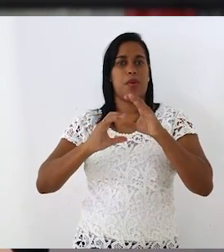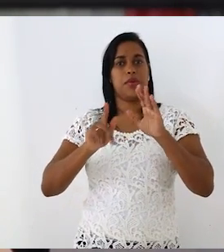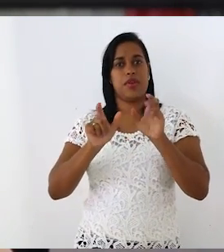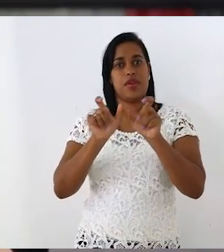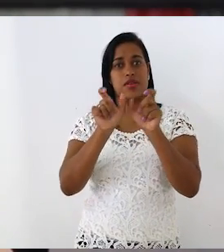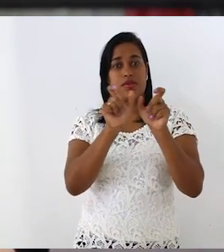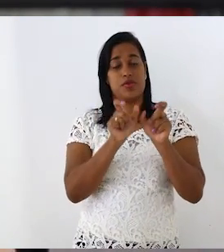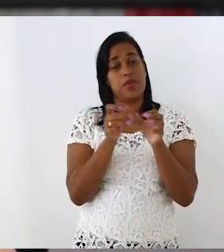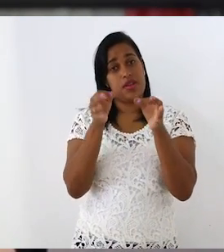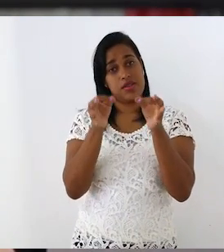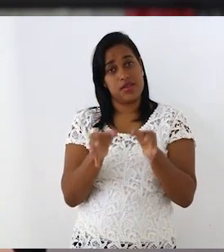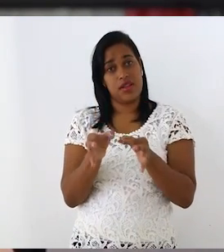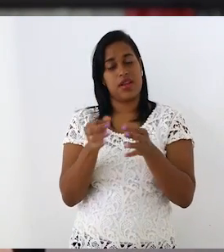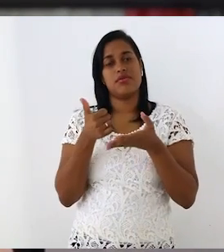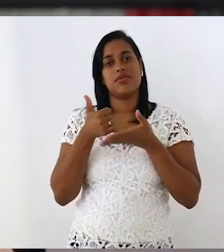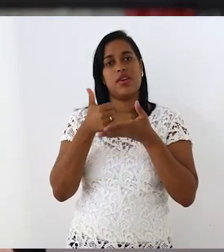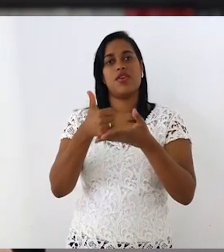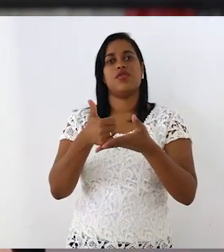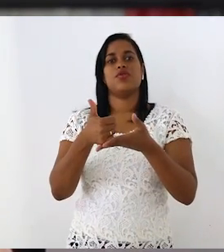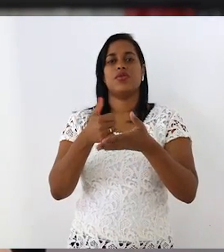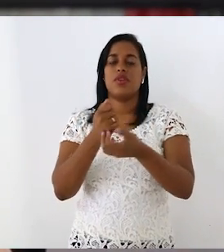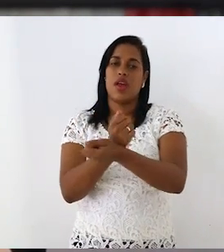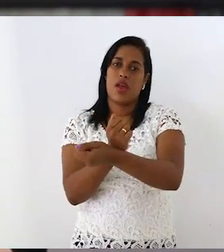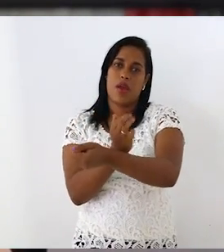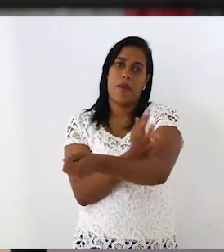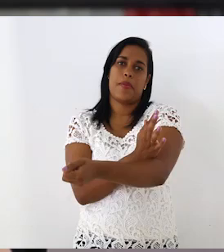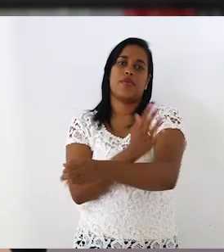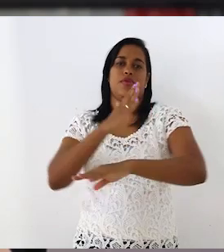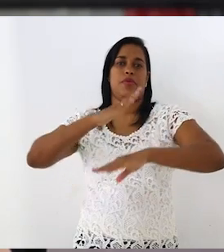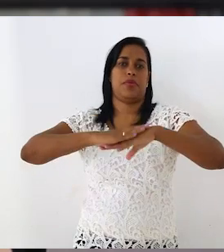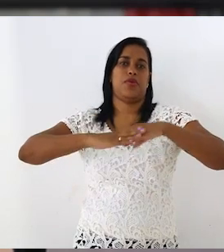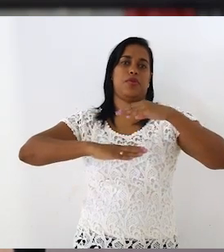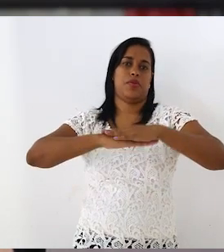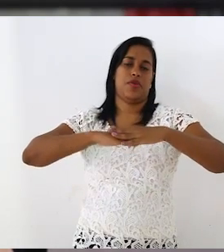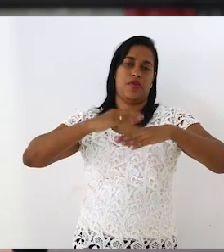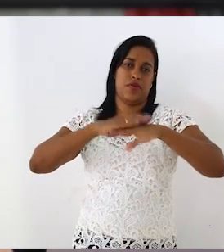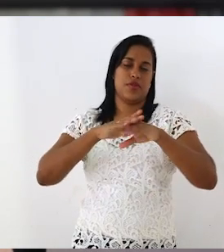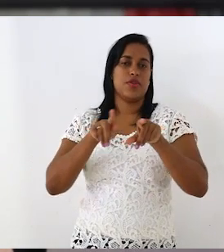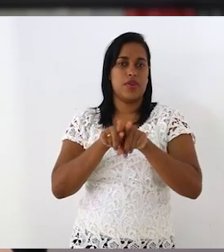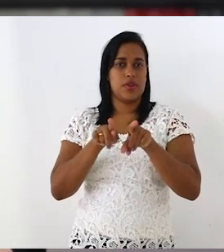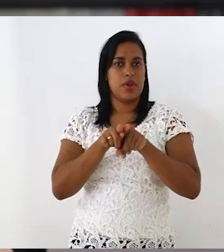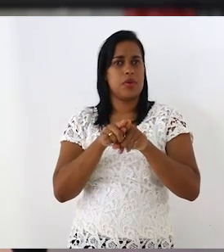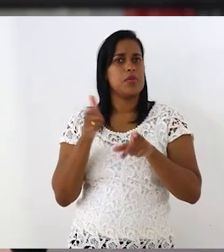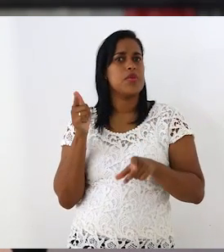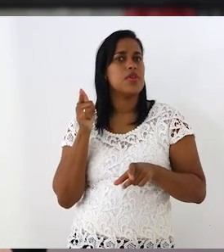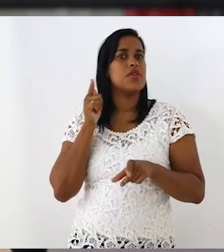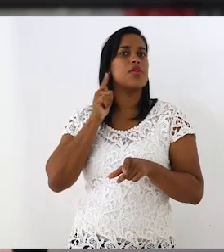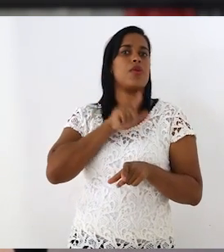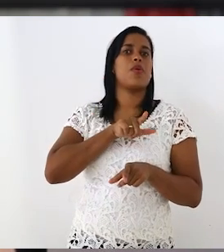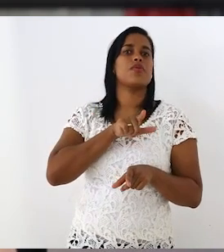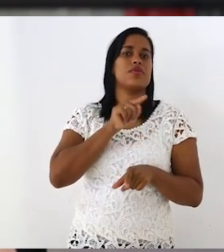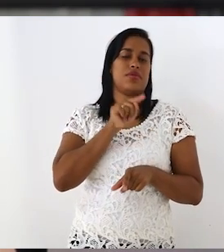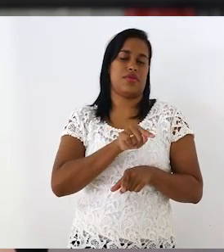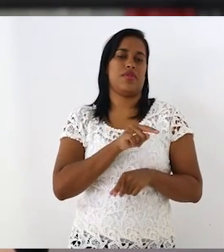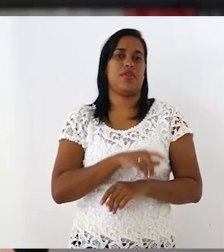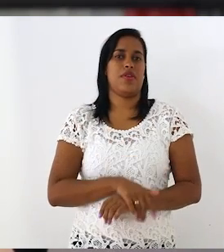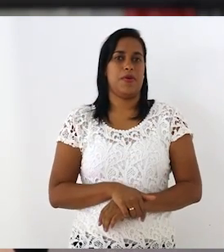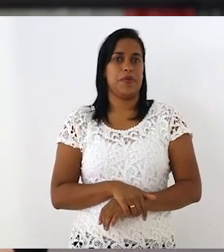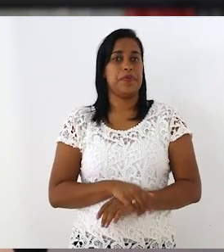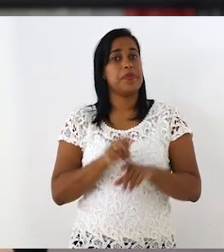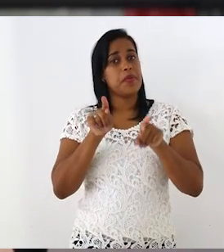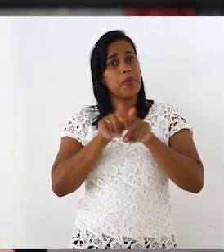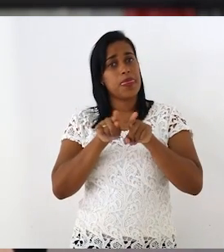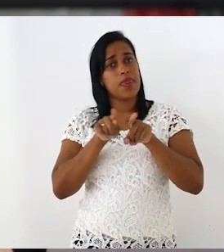palavras corretas e ajudar emocionalmente o funcionário, ele conseguiu fazer sim. Também